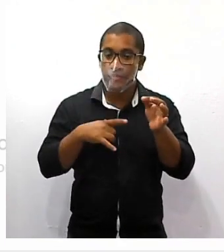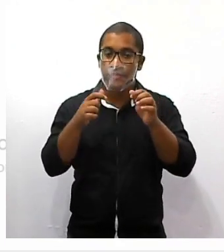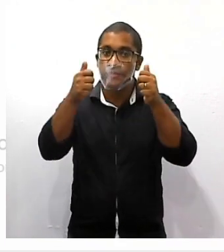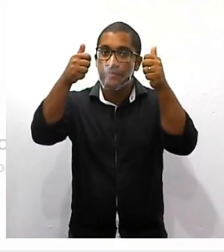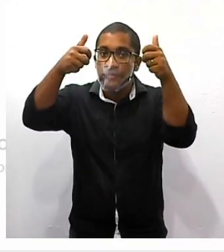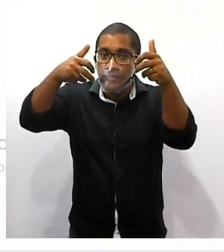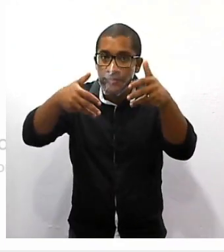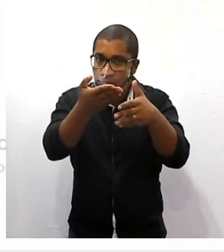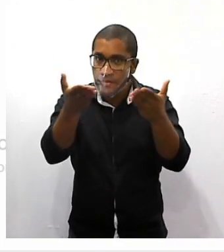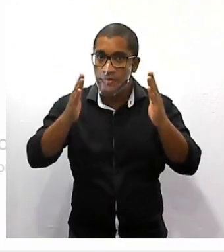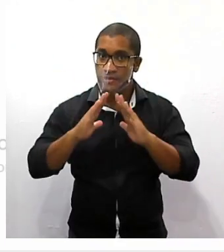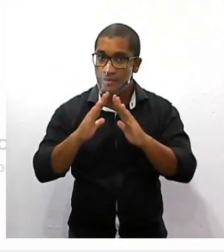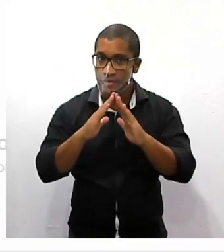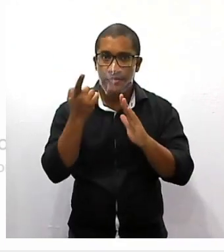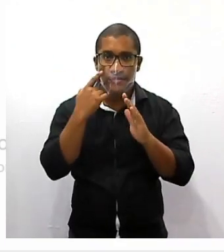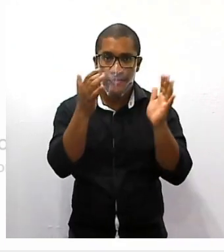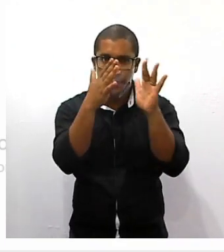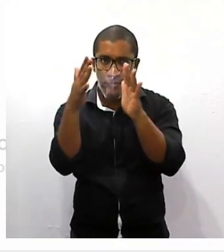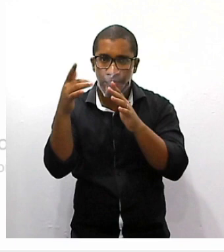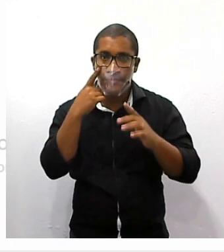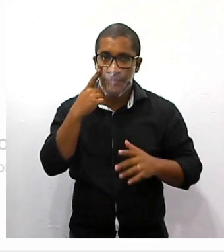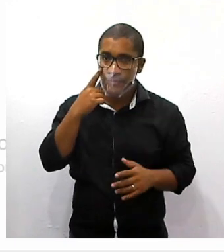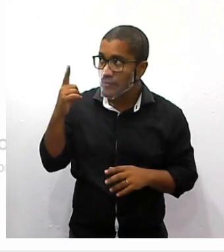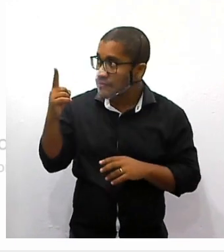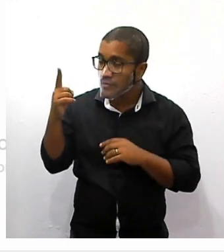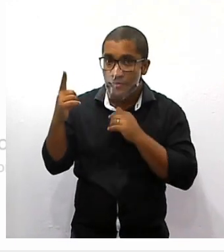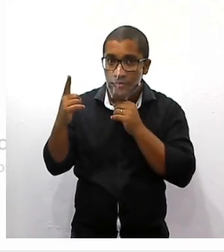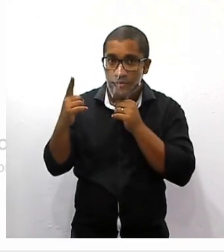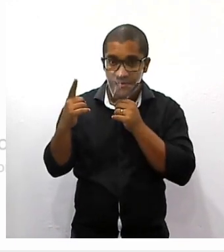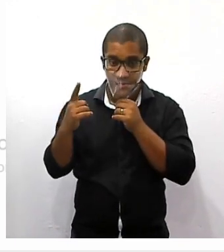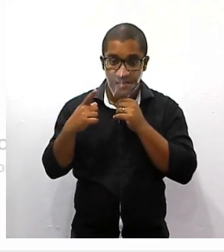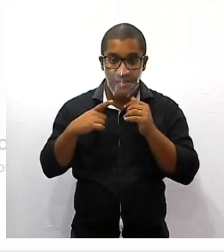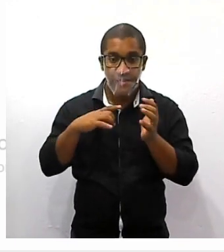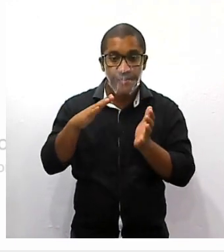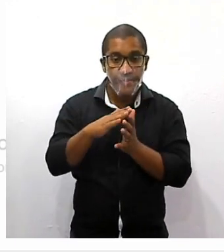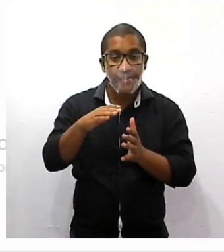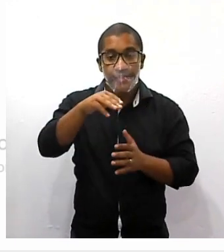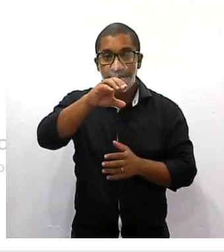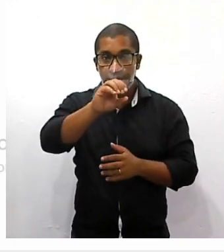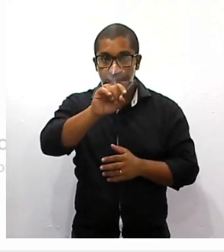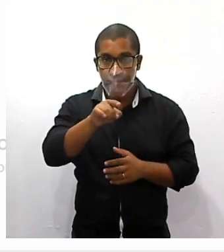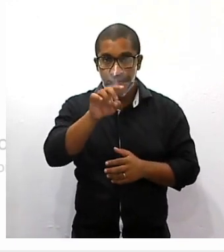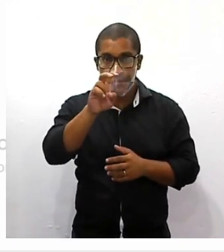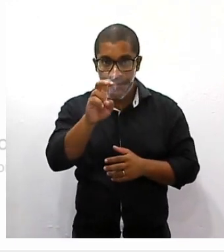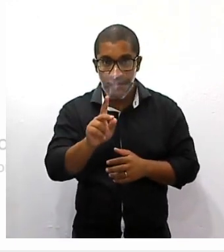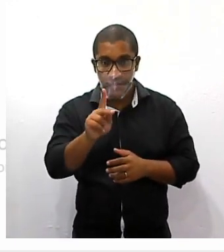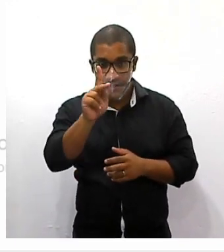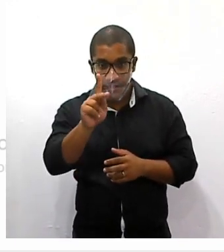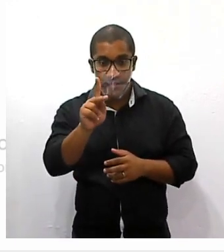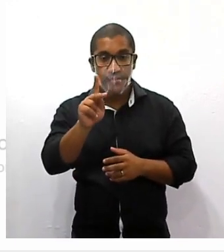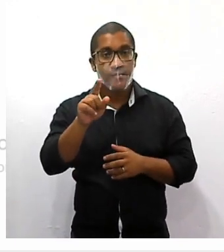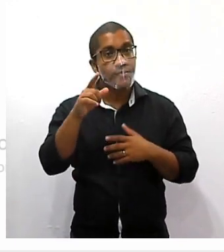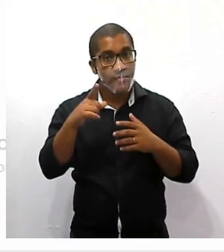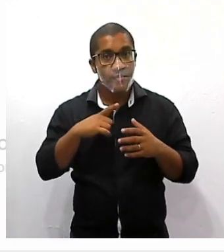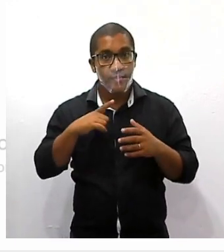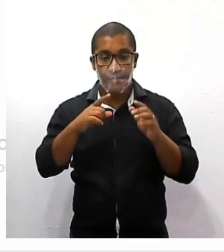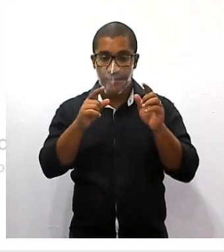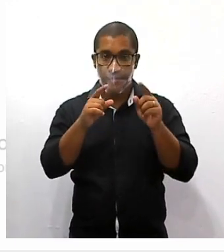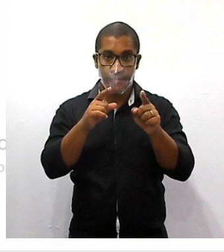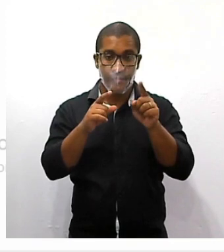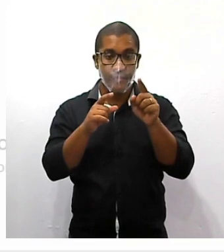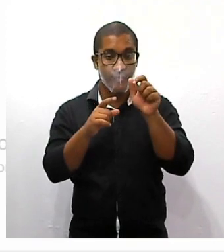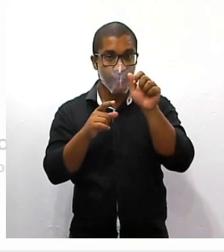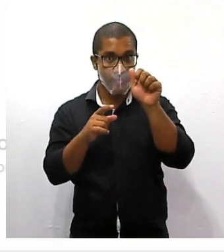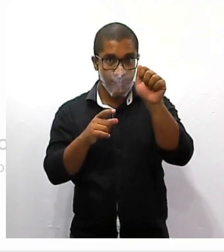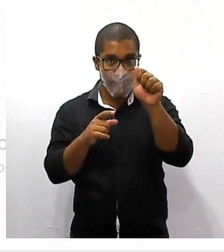para você que está aí na sua casa, acompanha comigo a leitura. Um corpo de massa 0,5 quilos está na posição A da